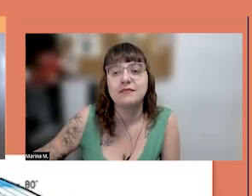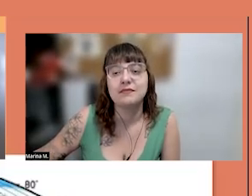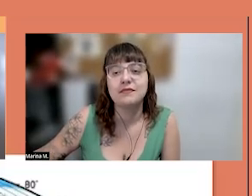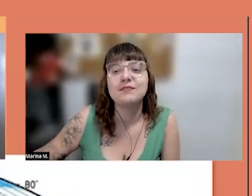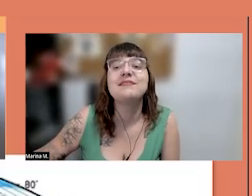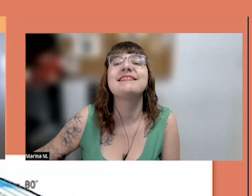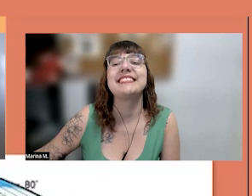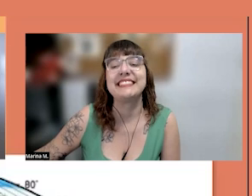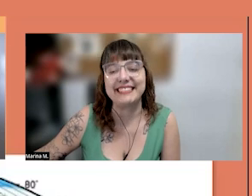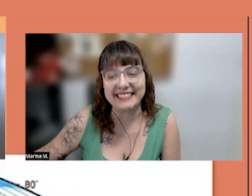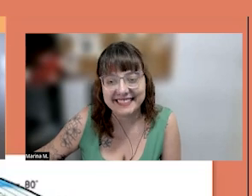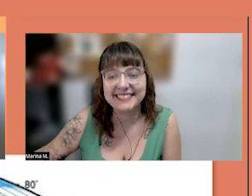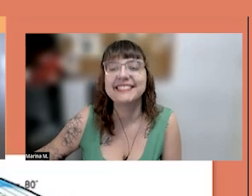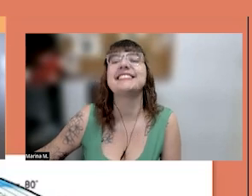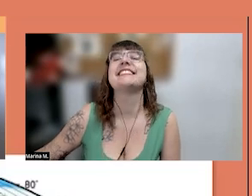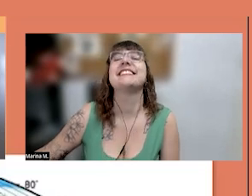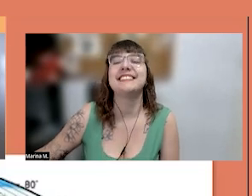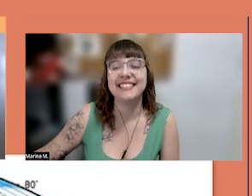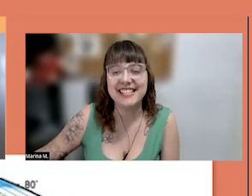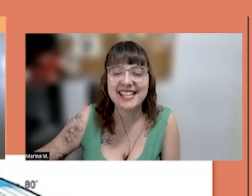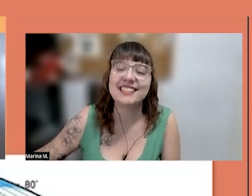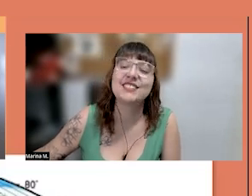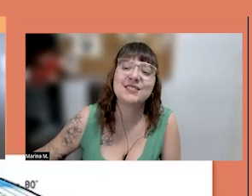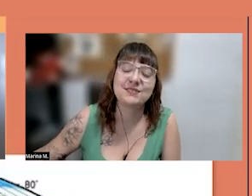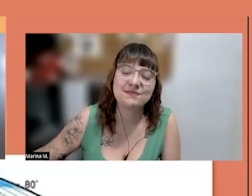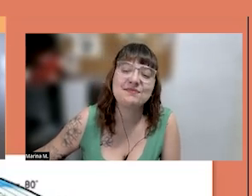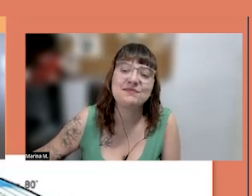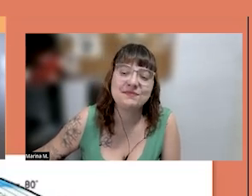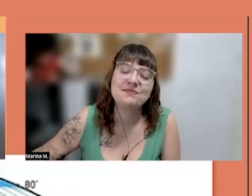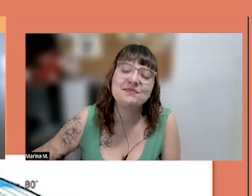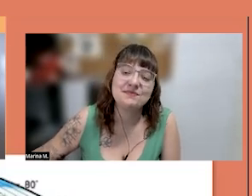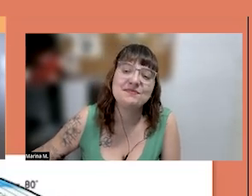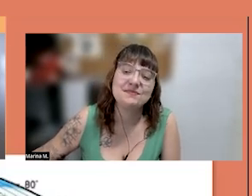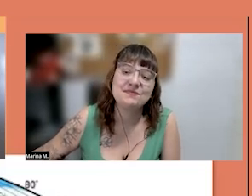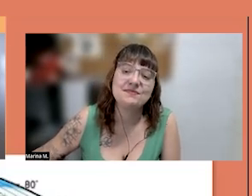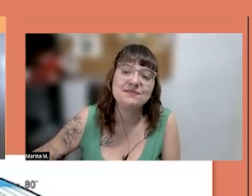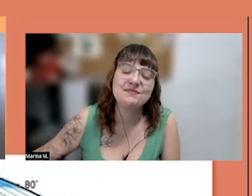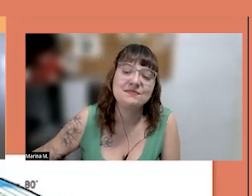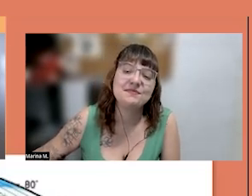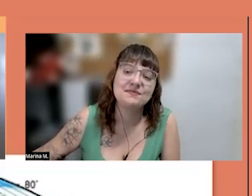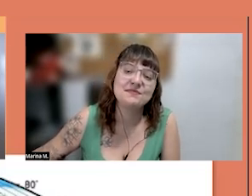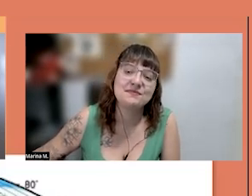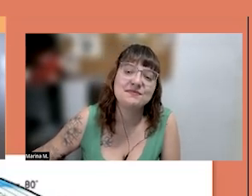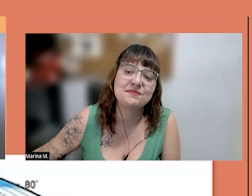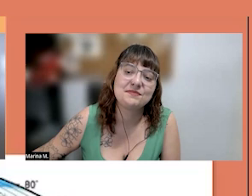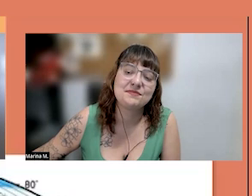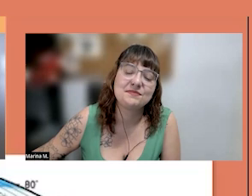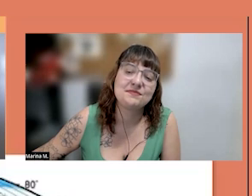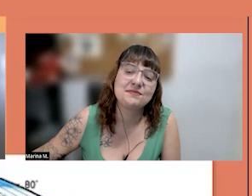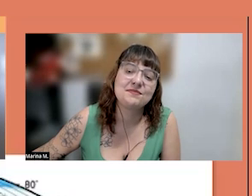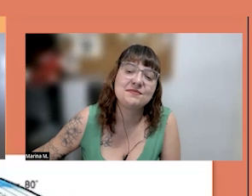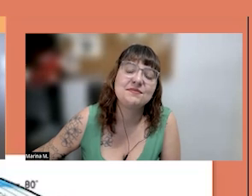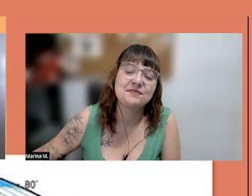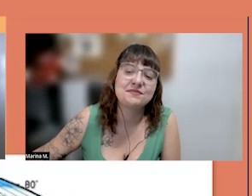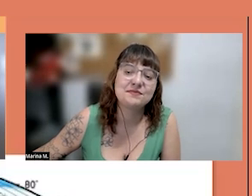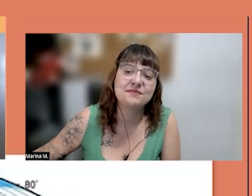o Wzinho, não vai ser negativo, né, igual a gente geralmente vê aqui, vai ser o Exato, Wzinho de oeste, vai ser as